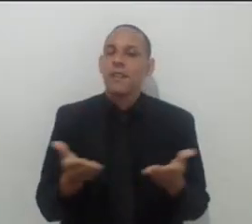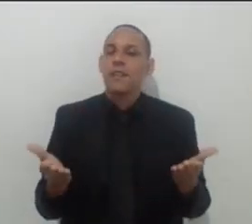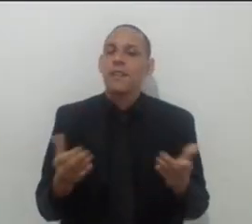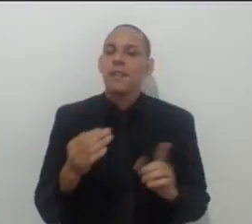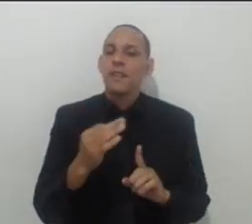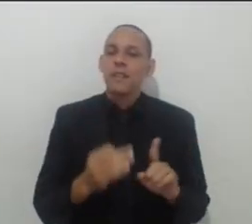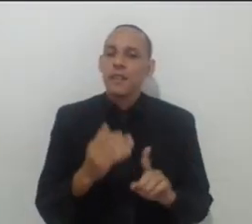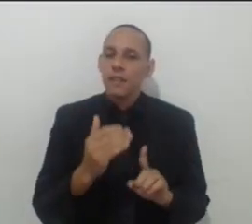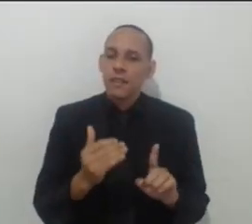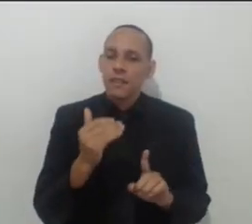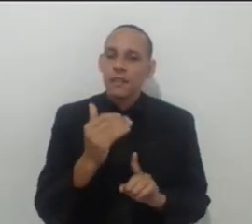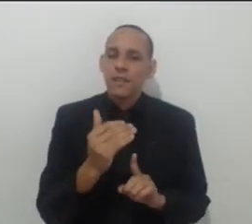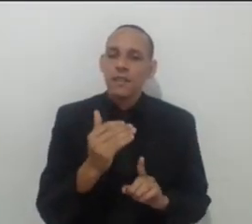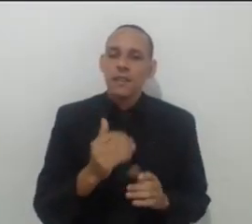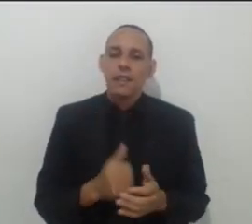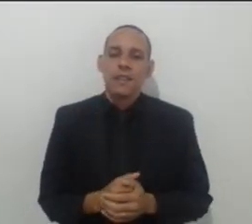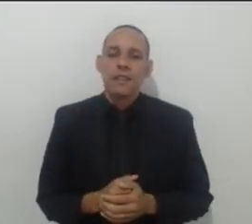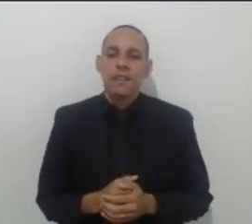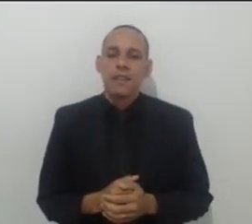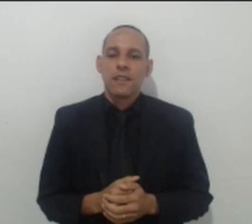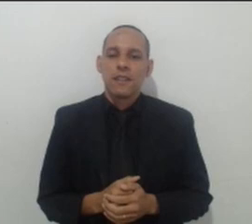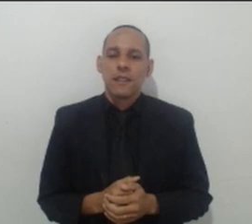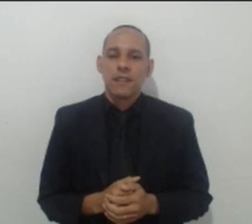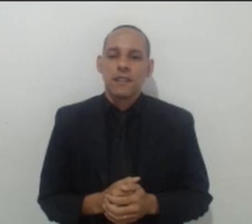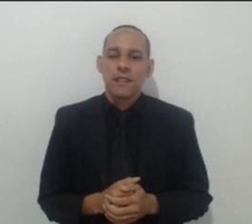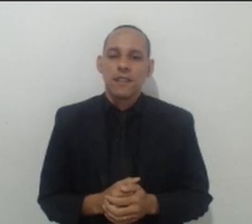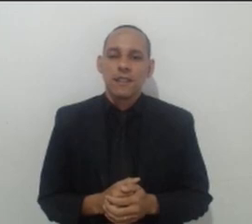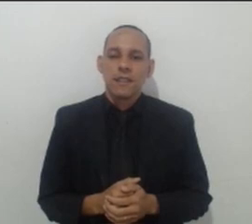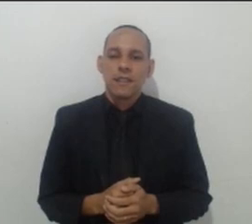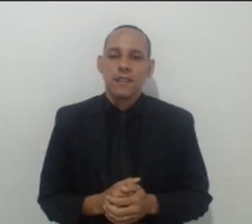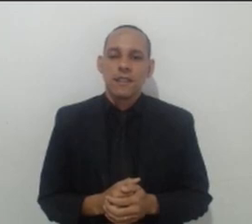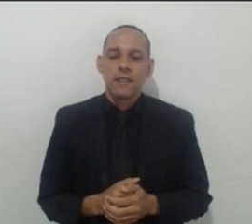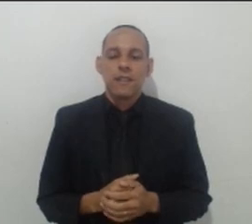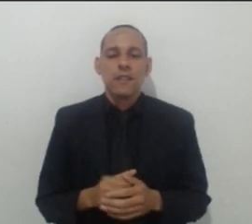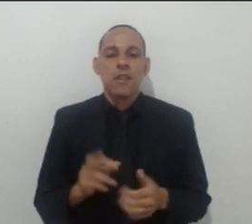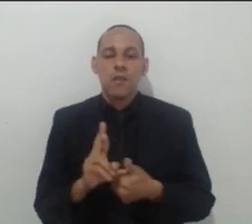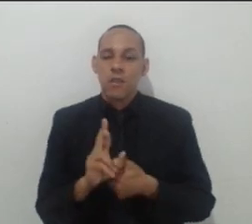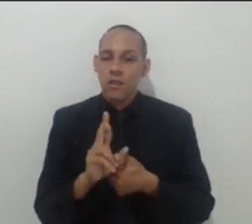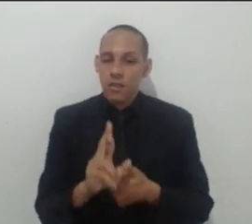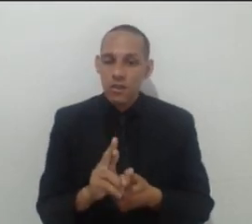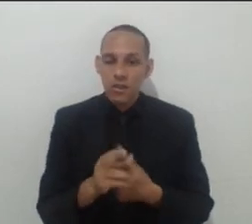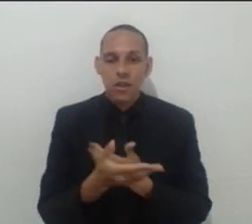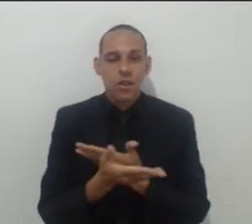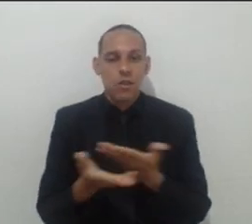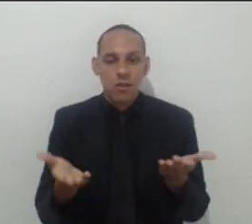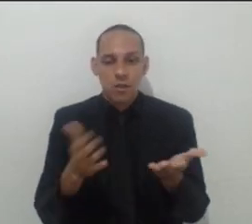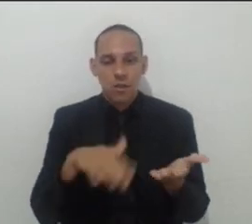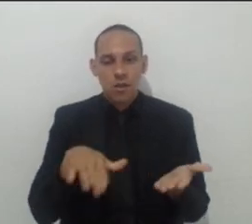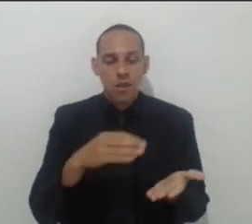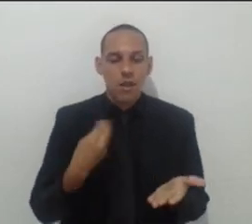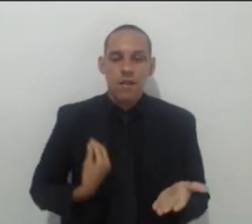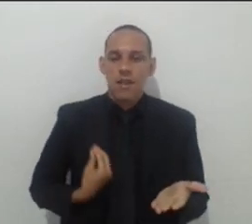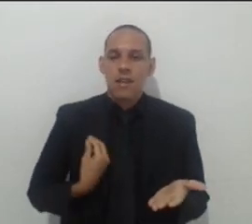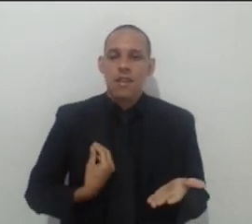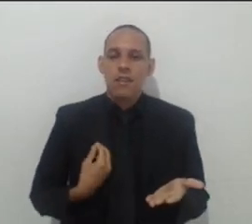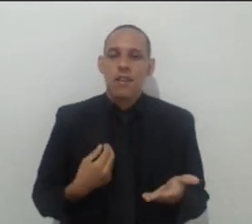embargadores, excelentíssimo senhor procurador e demais presentes aqui nesta plataforma